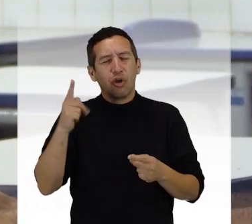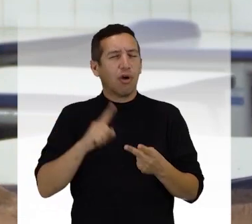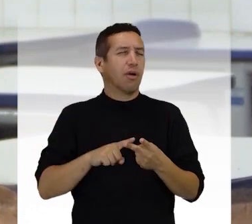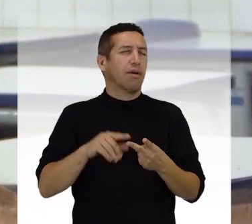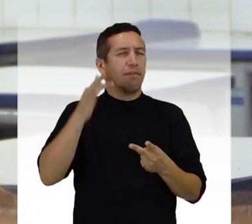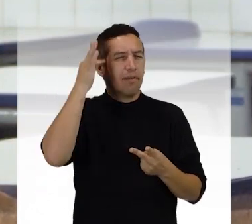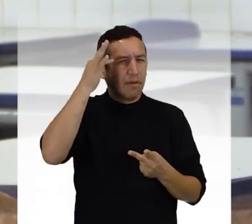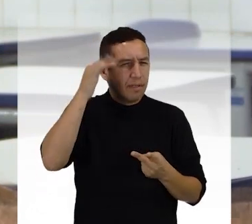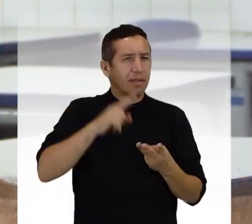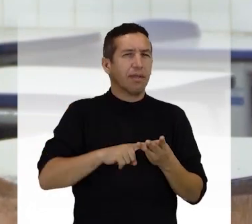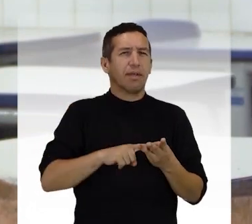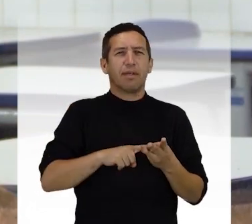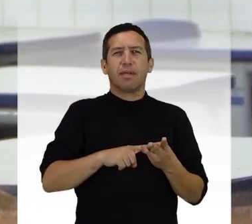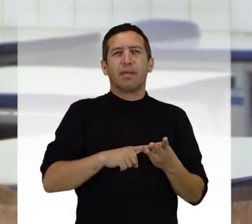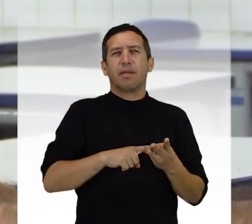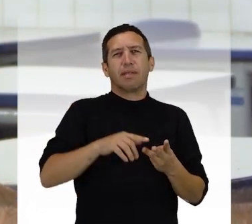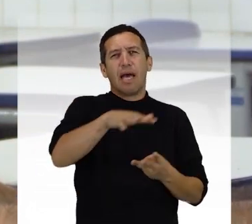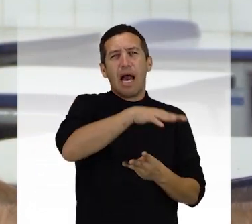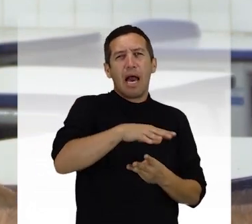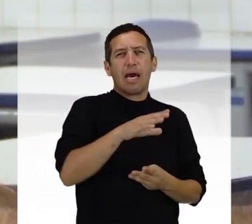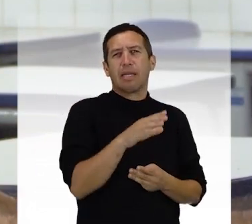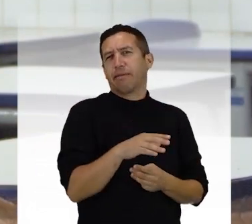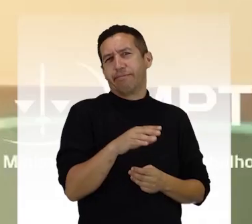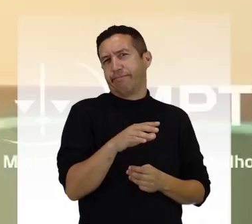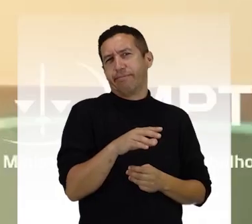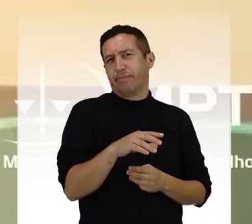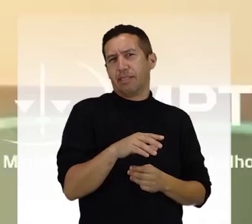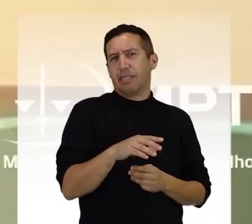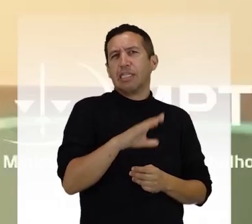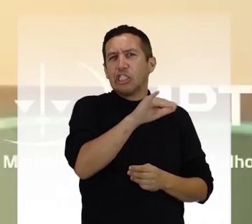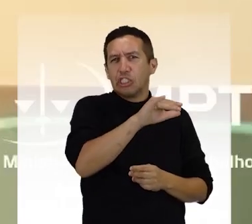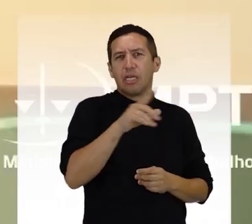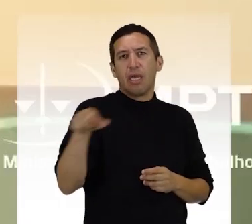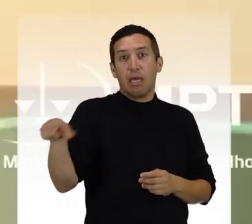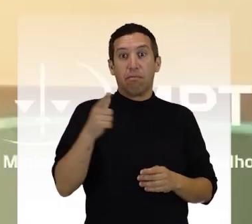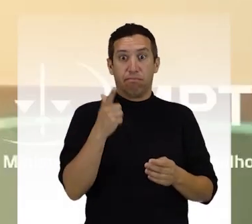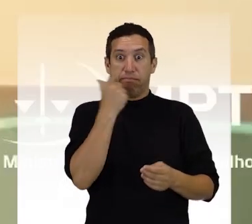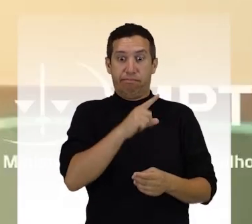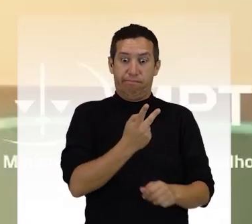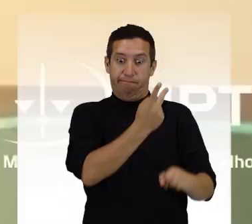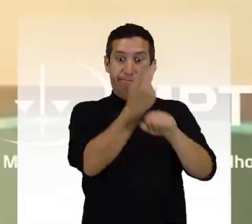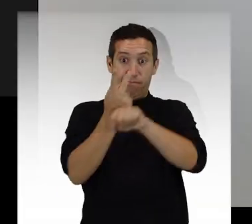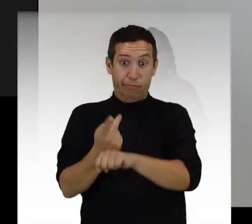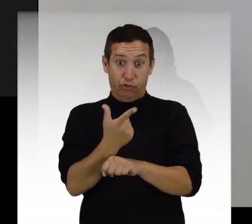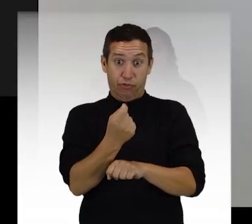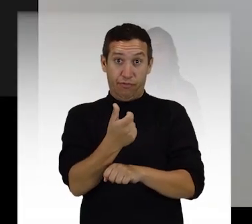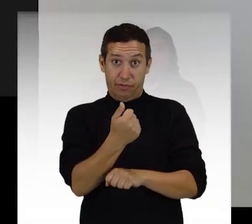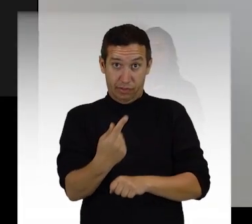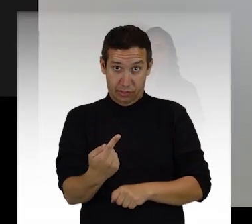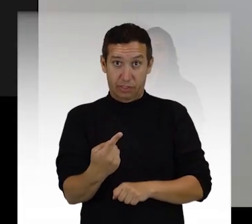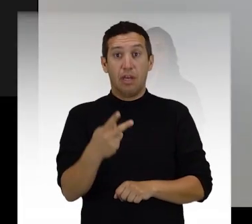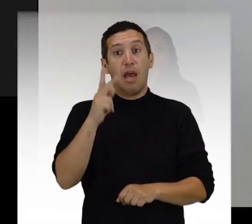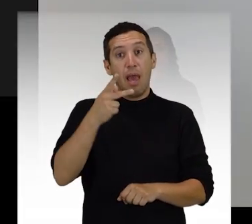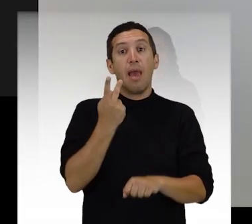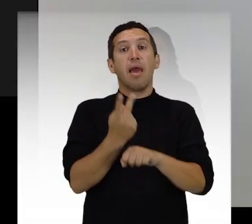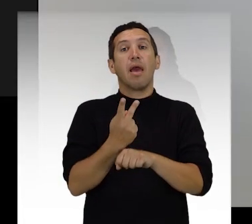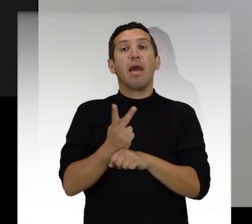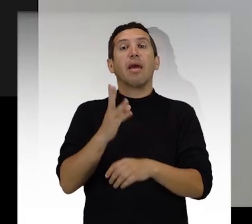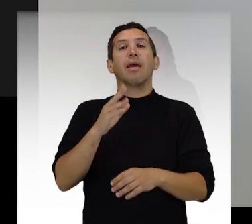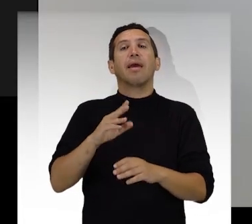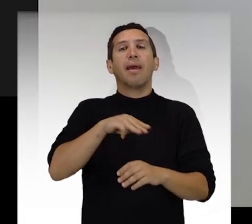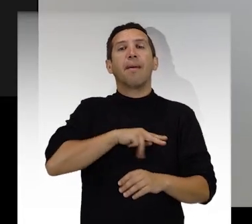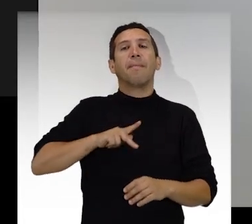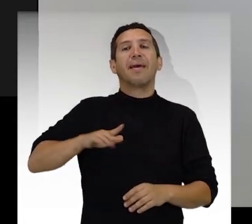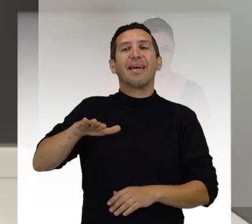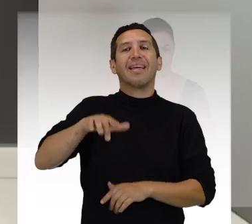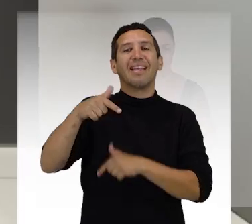história, literatura, filosofia, ficção científica. Miguel é um dos vencedores da edição 2023 do Prêmio